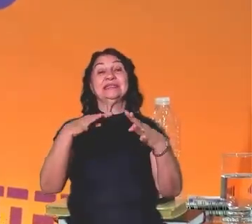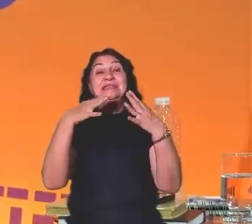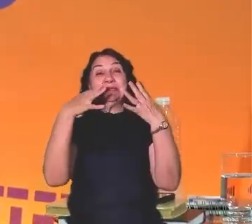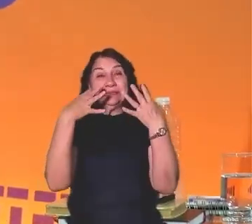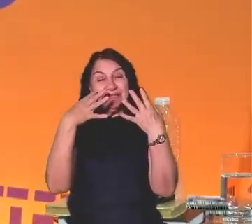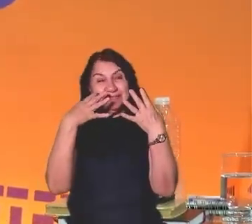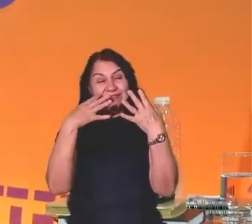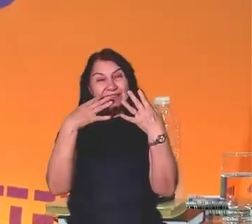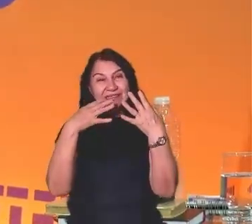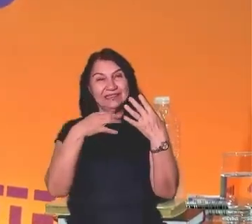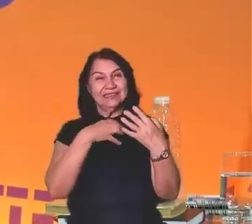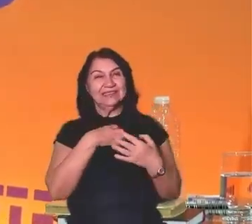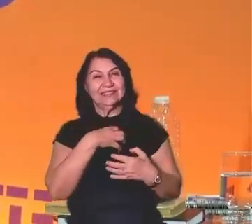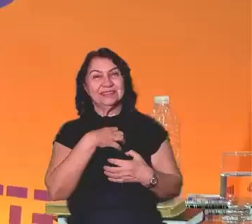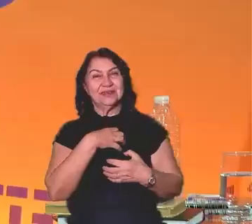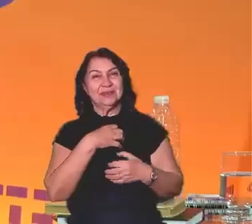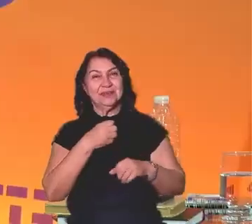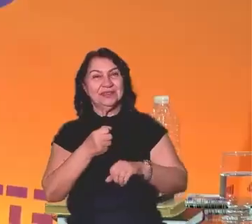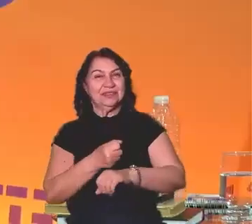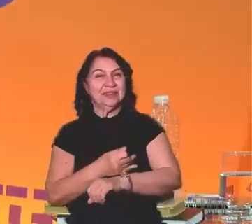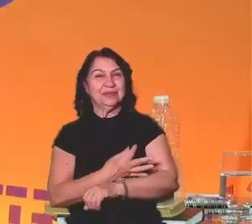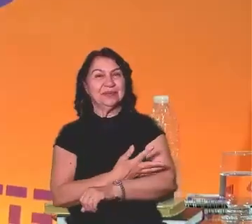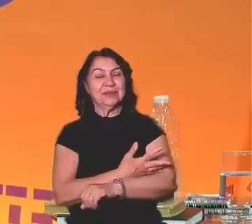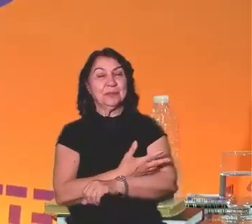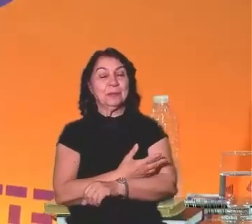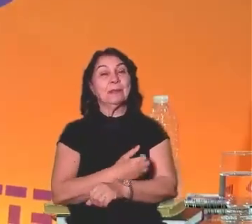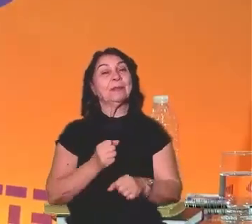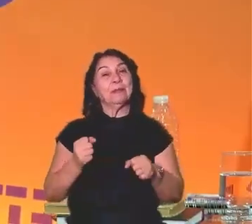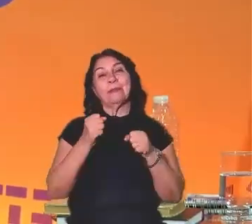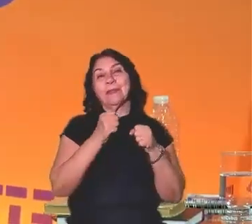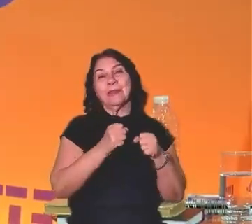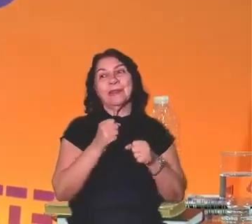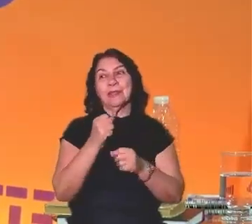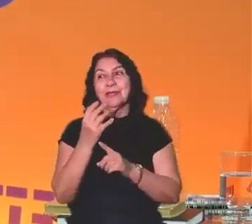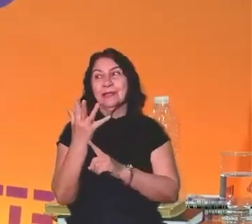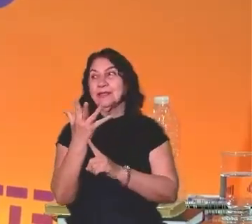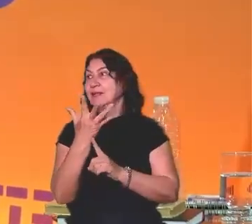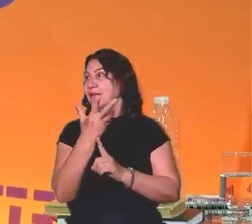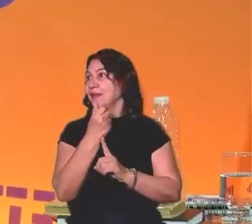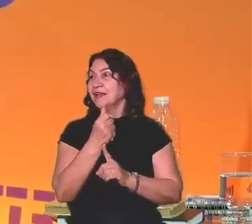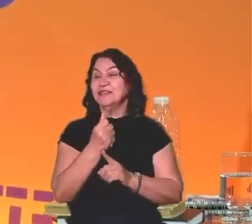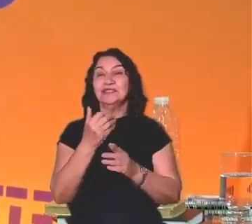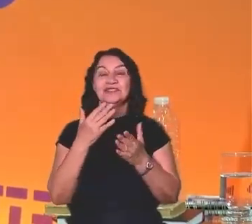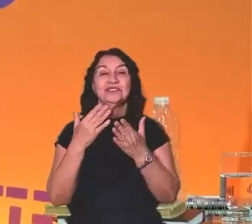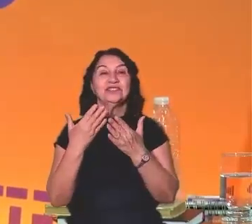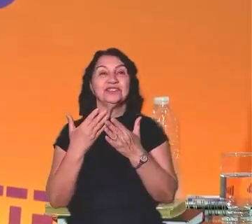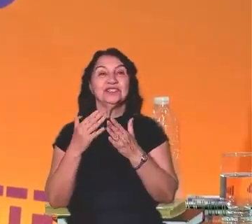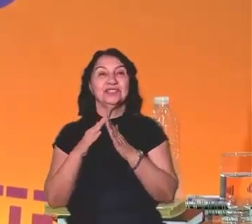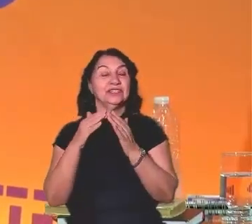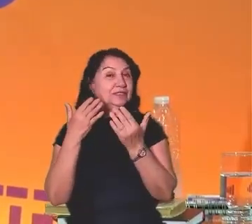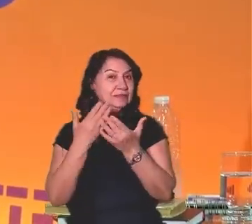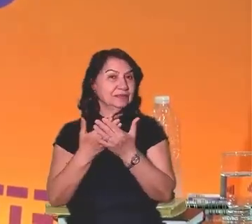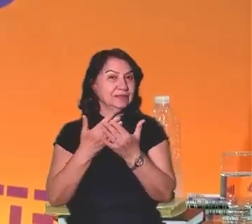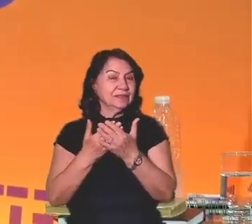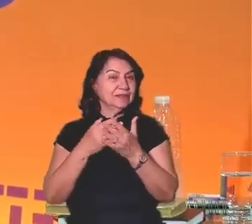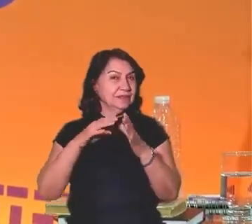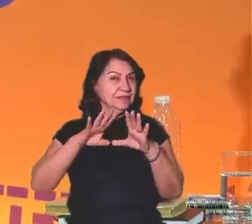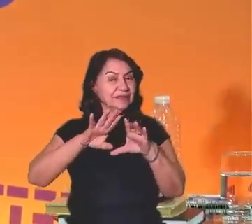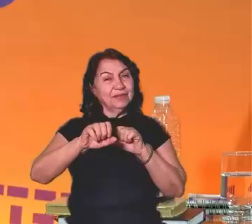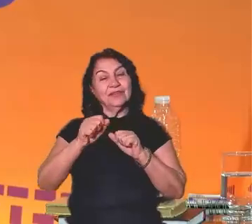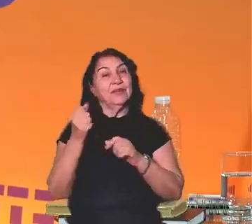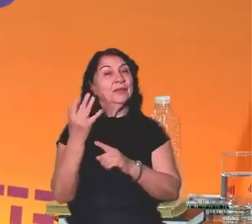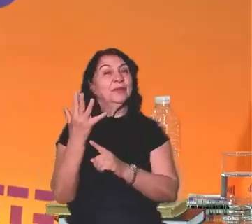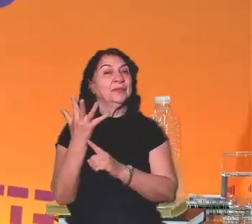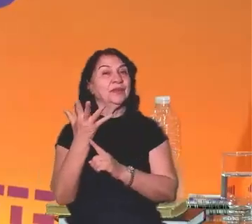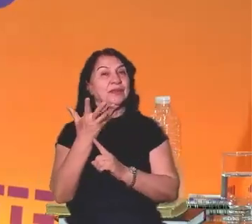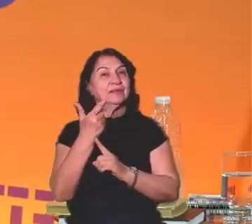de sensibilização. Eu acho que é esse o poder da arte. A arte na escola, ela não vem para formar